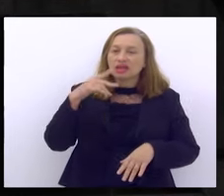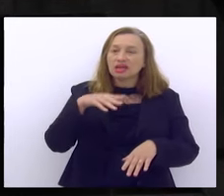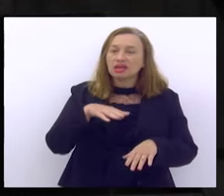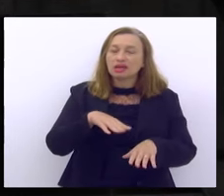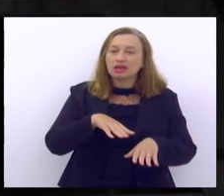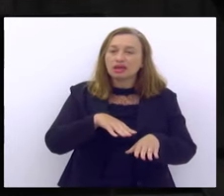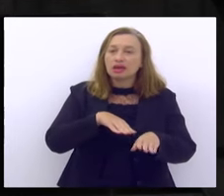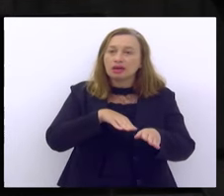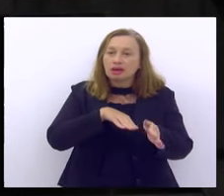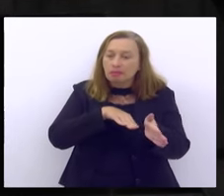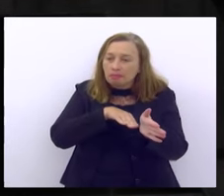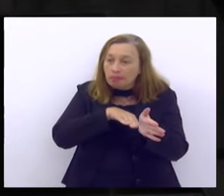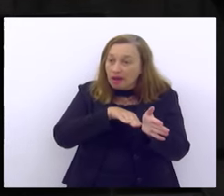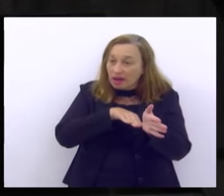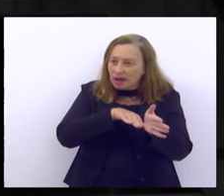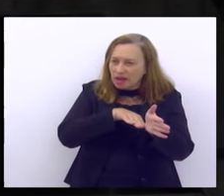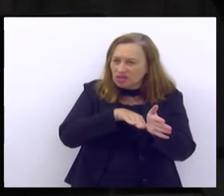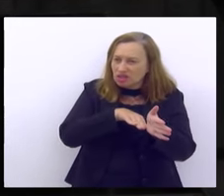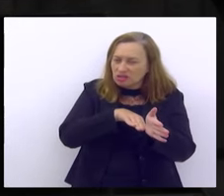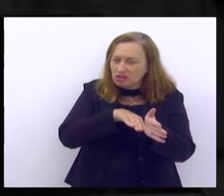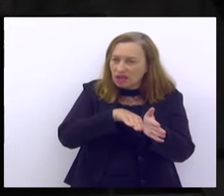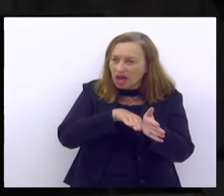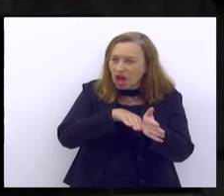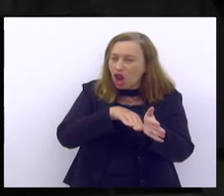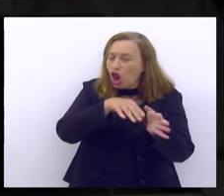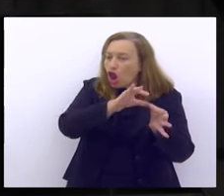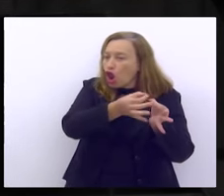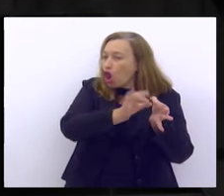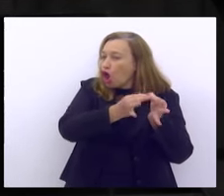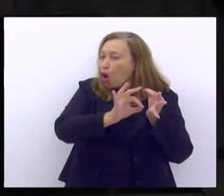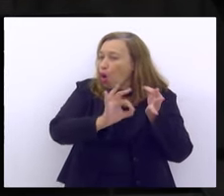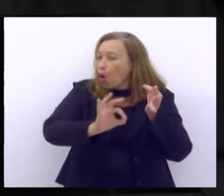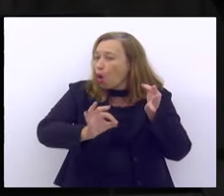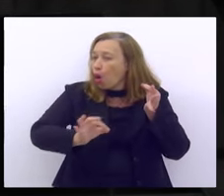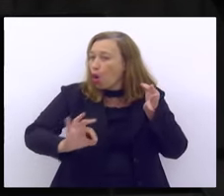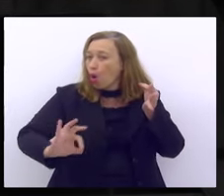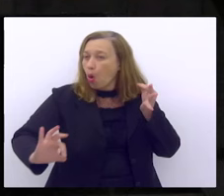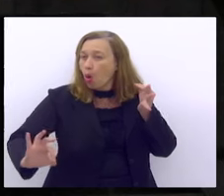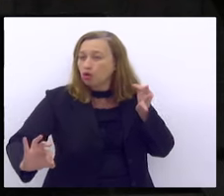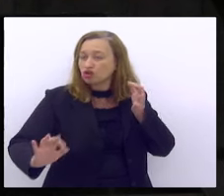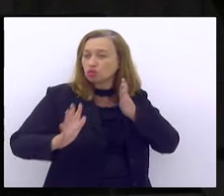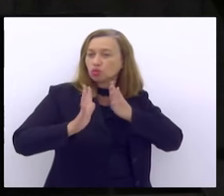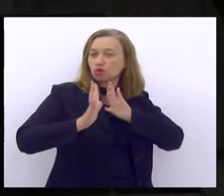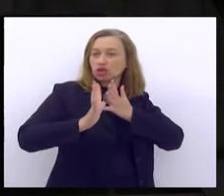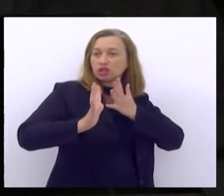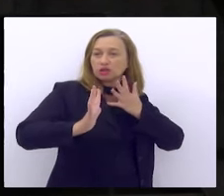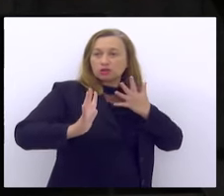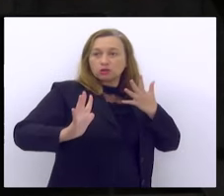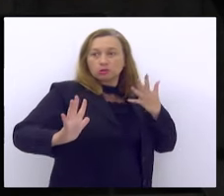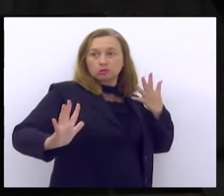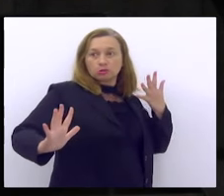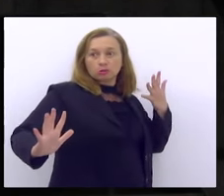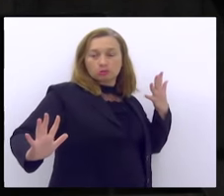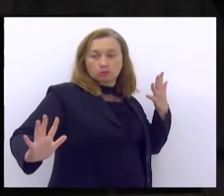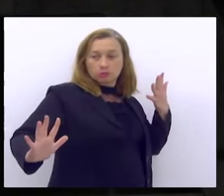ele criou uma célula lá, que cria um engarrafamento gigante,